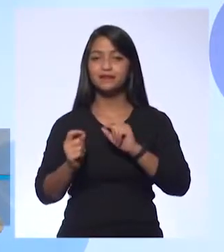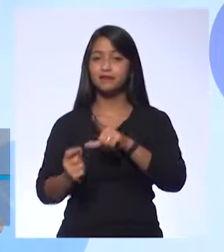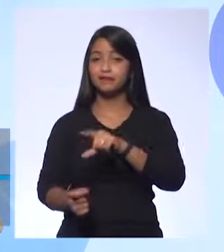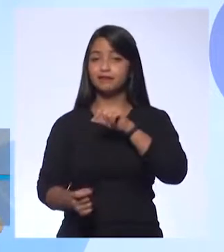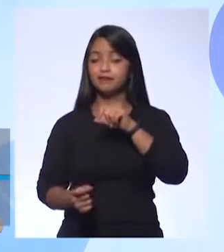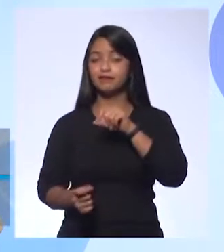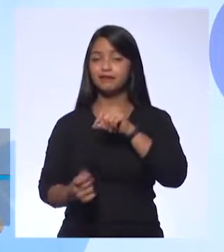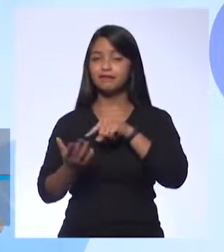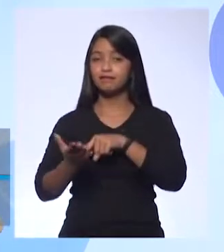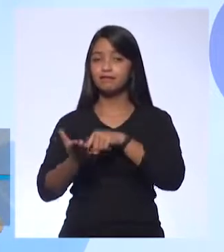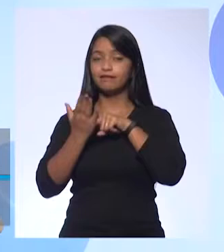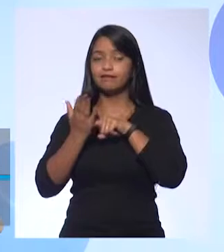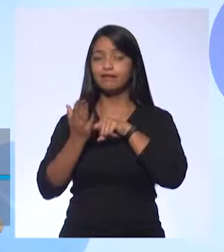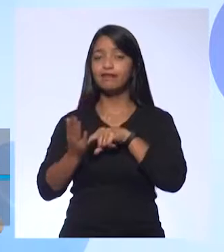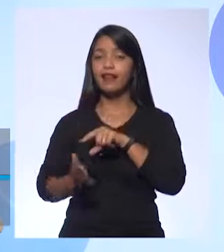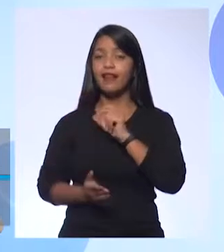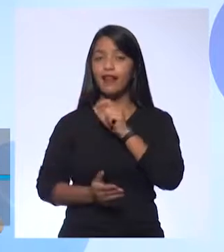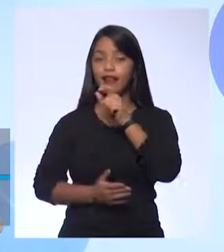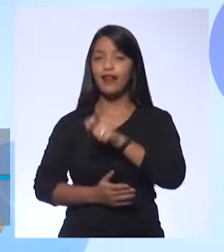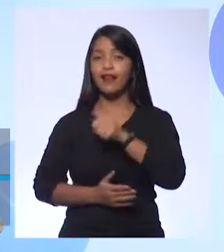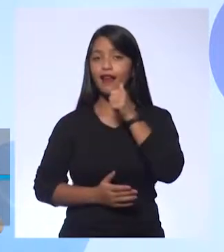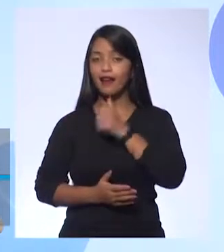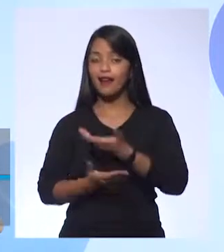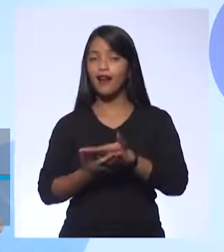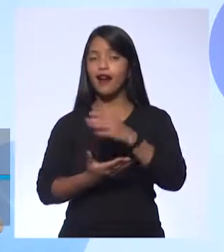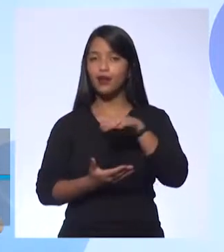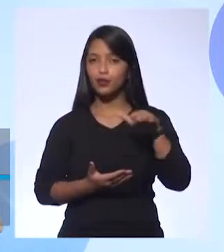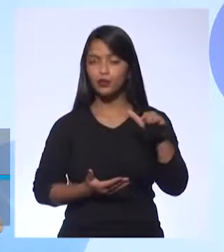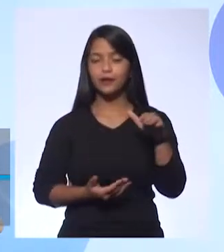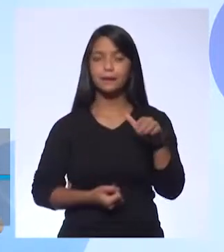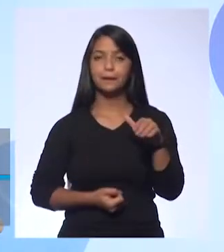a aluna